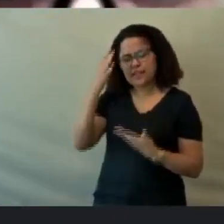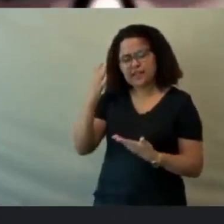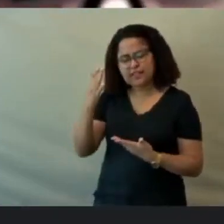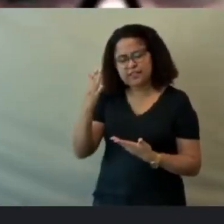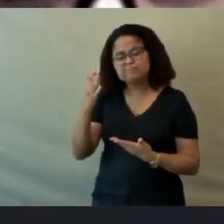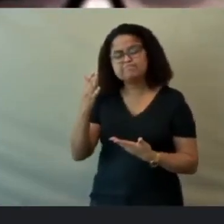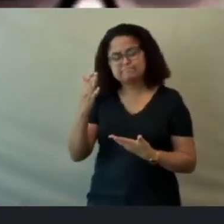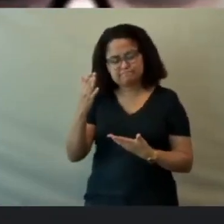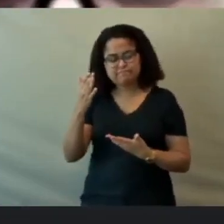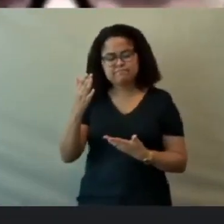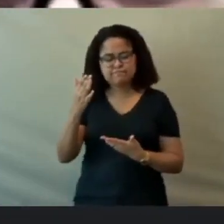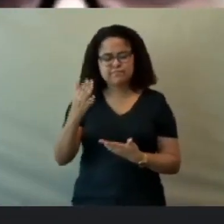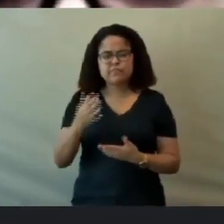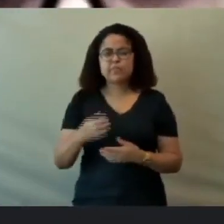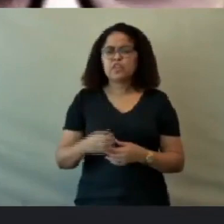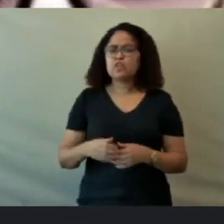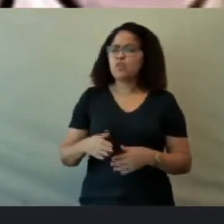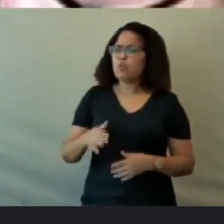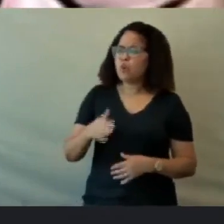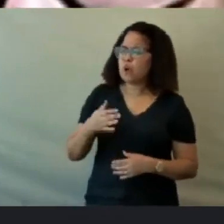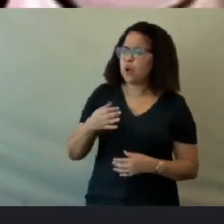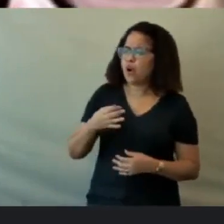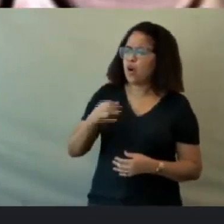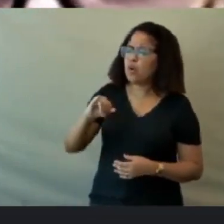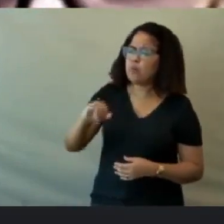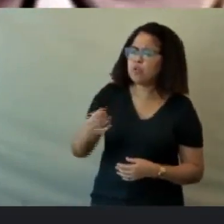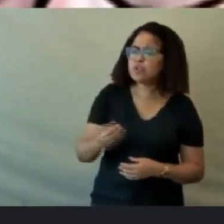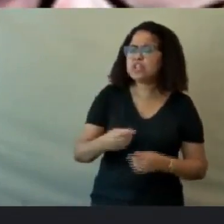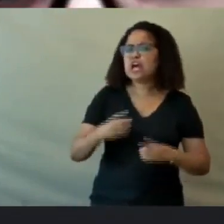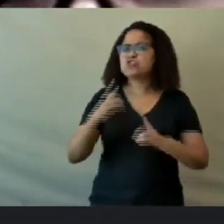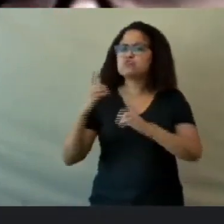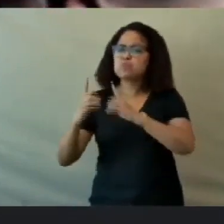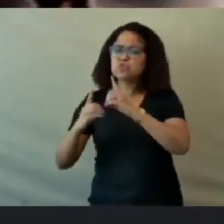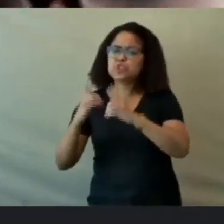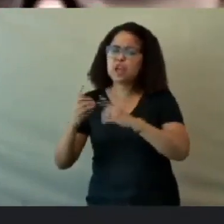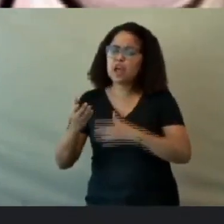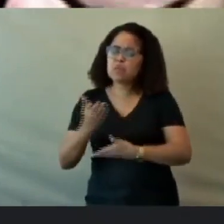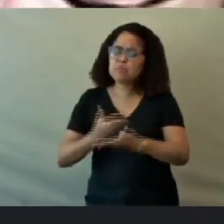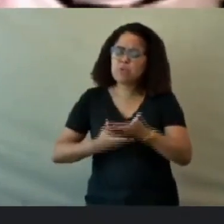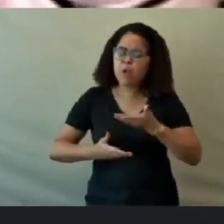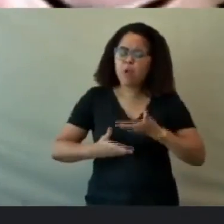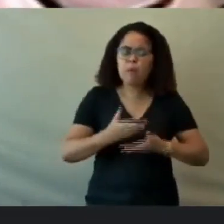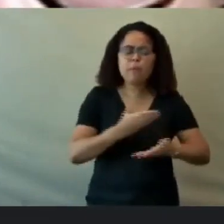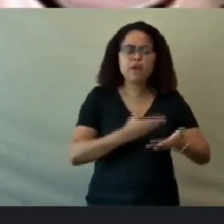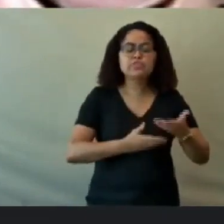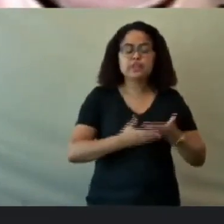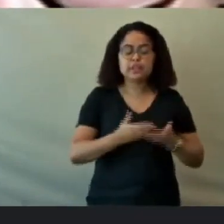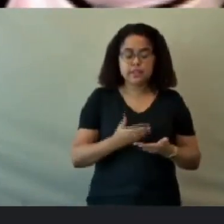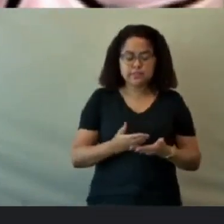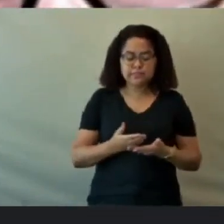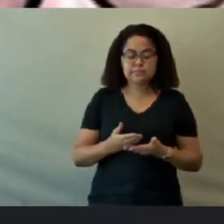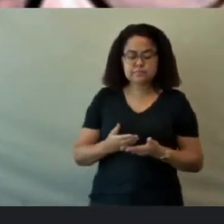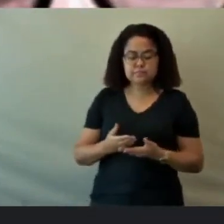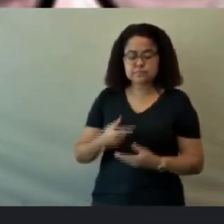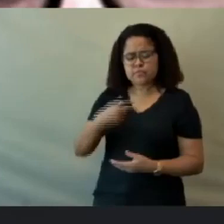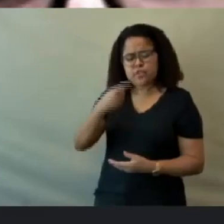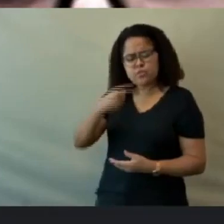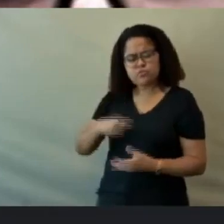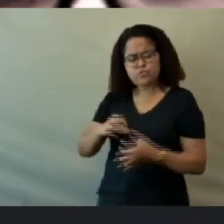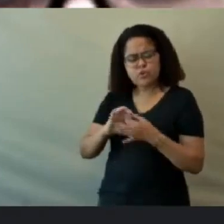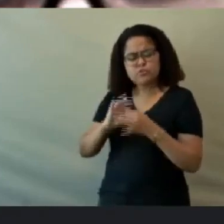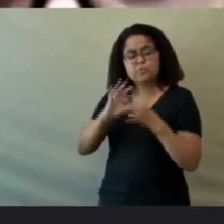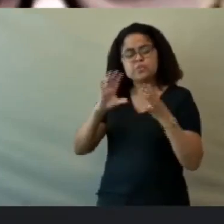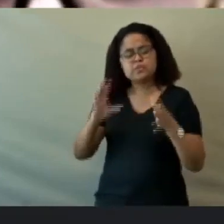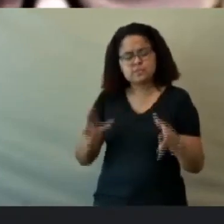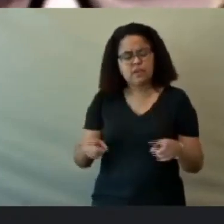espaço para o diálogo para a gente compartilhar dizer também que estou à disposição e contar né